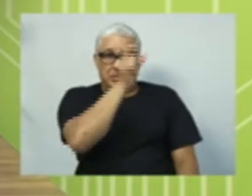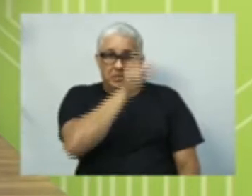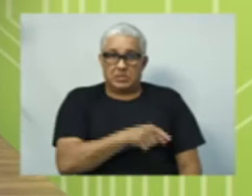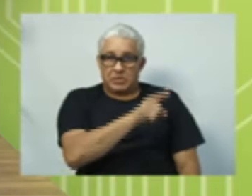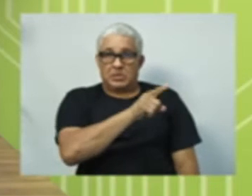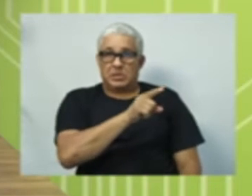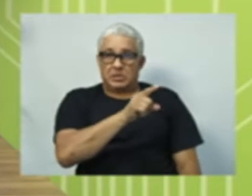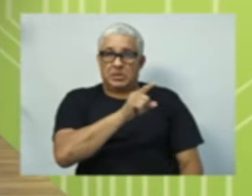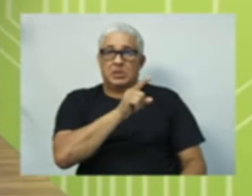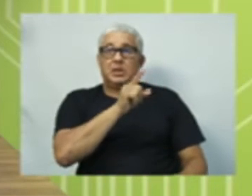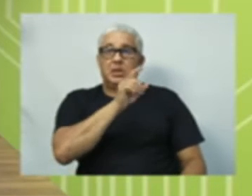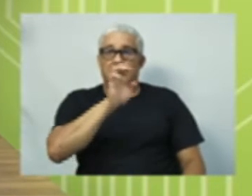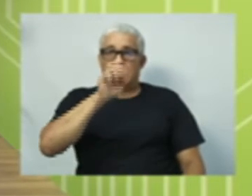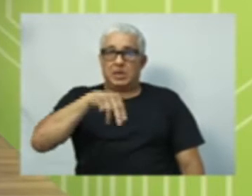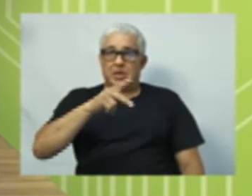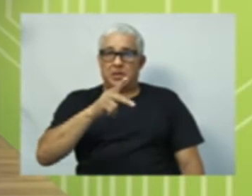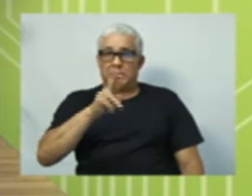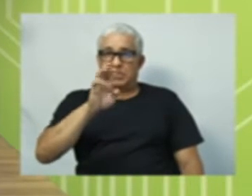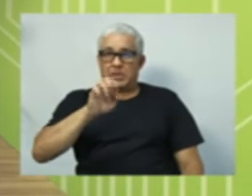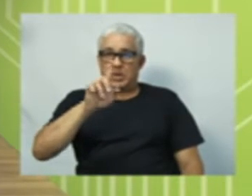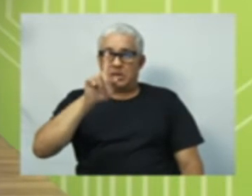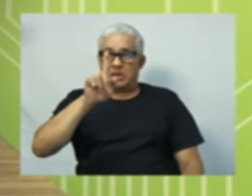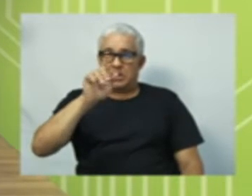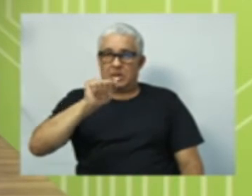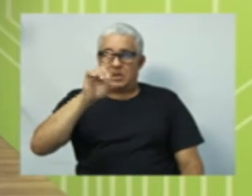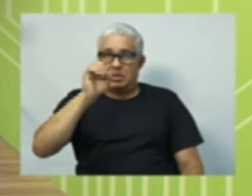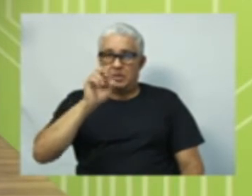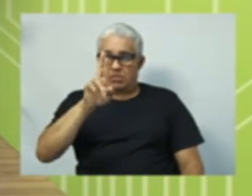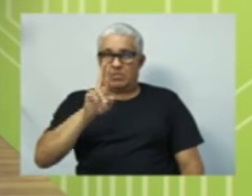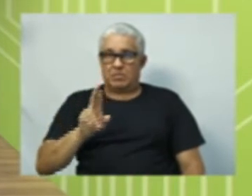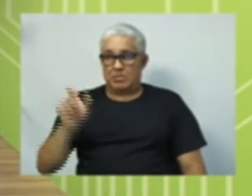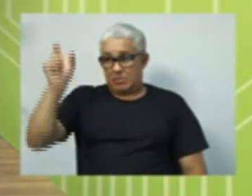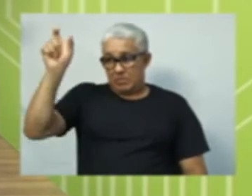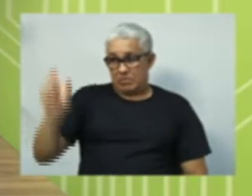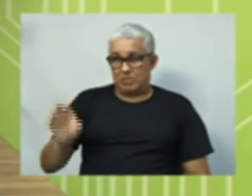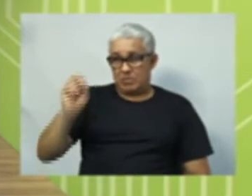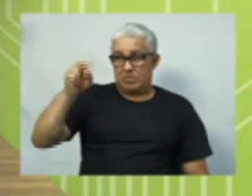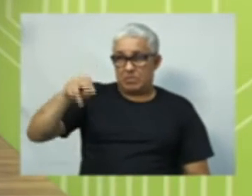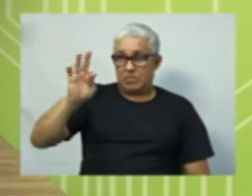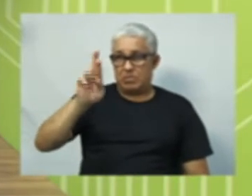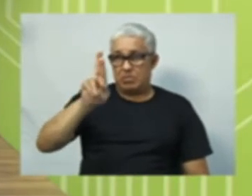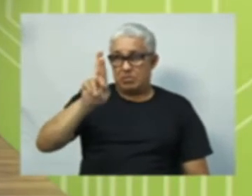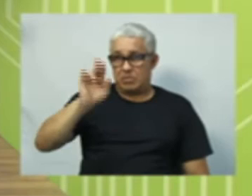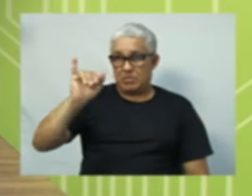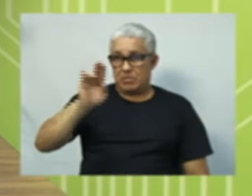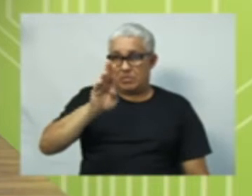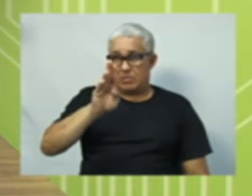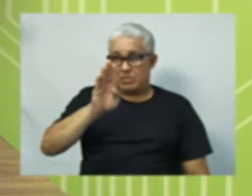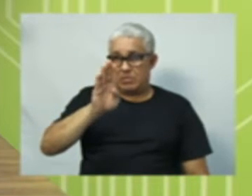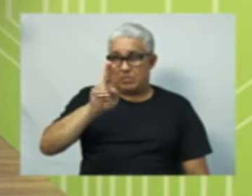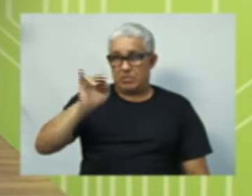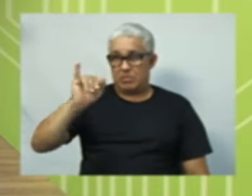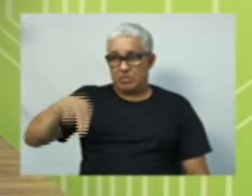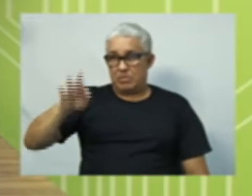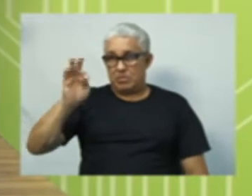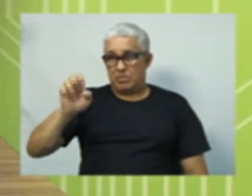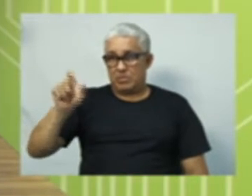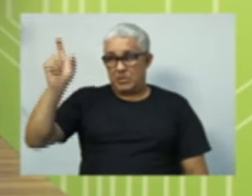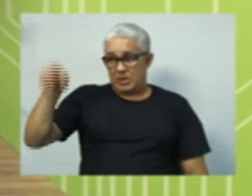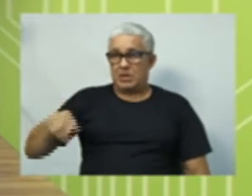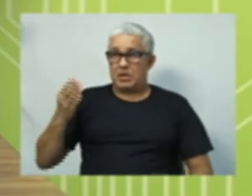empregador. Então, o contribuinte é o empregado. O responsável pela arrecadação é